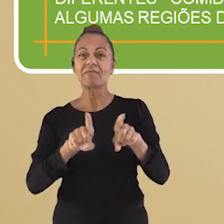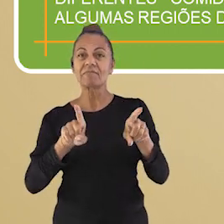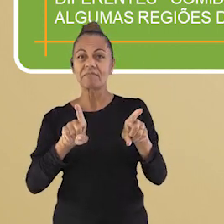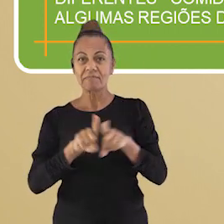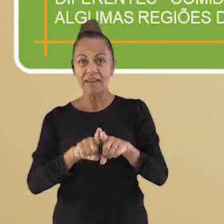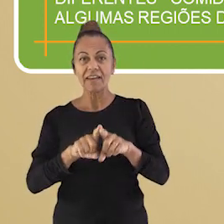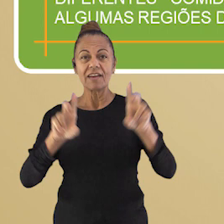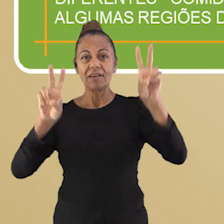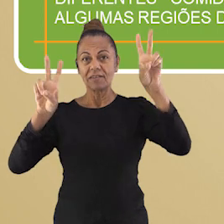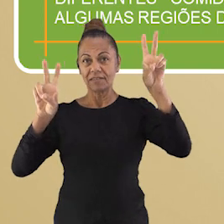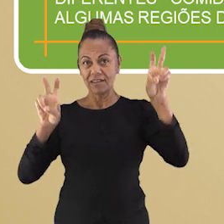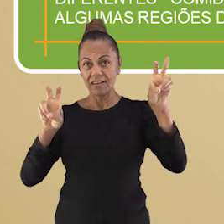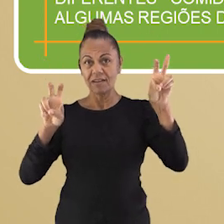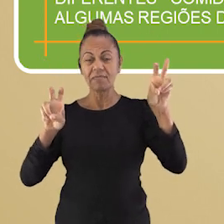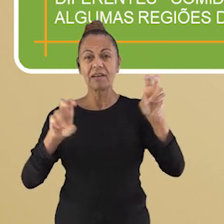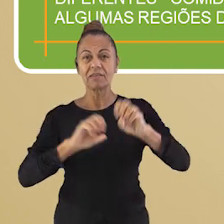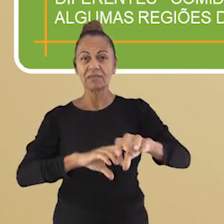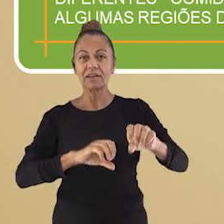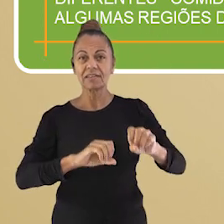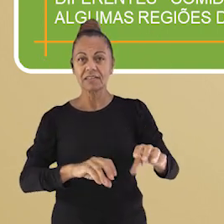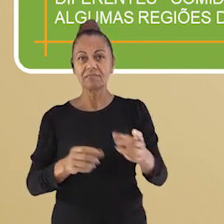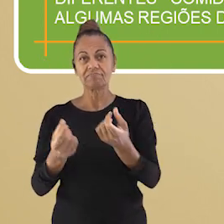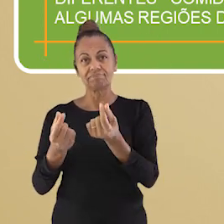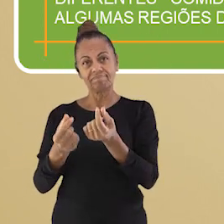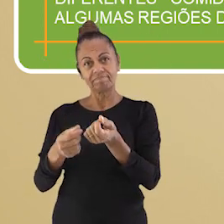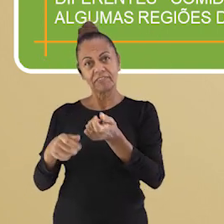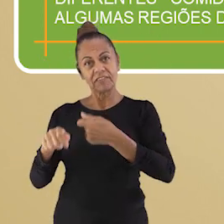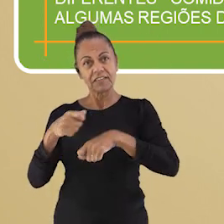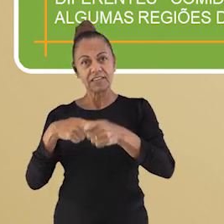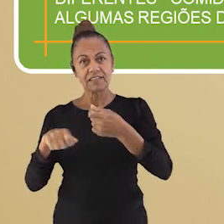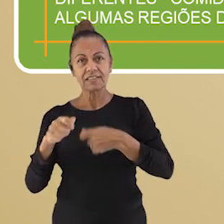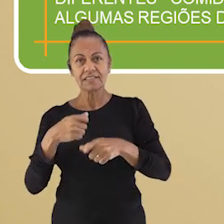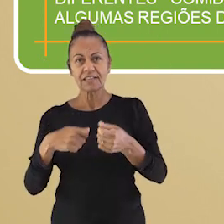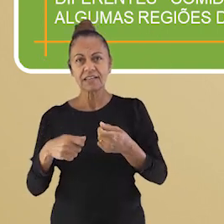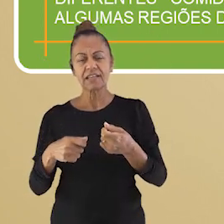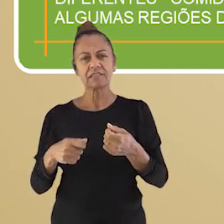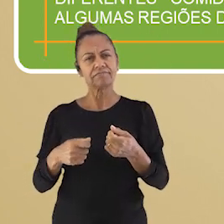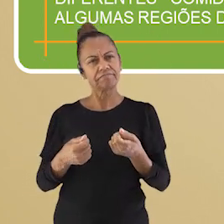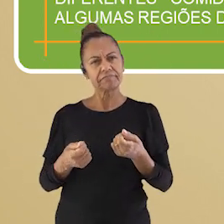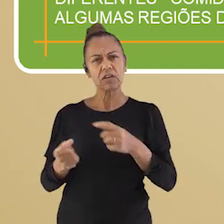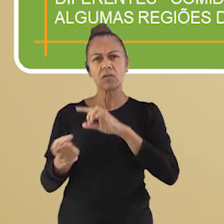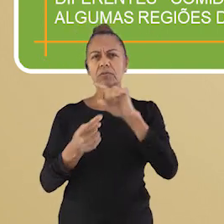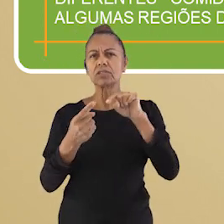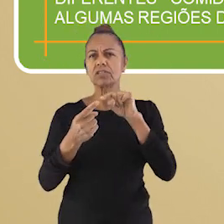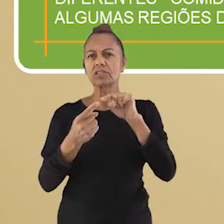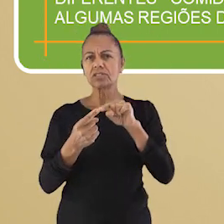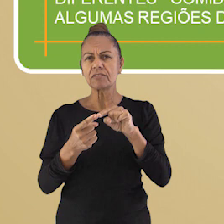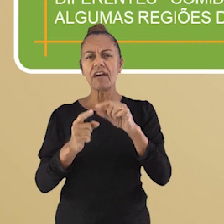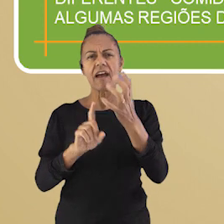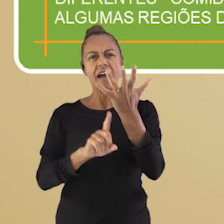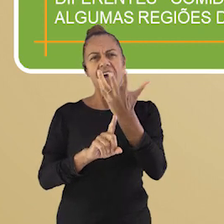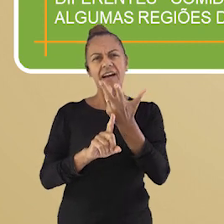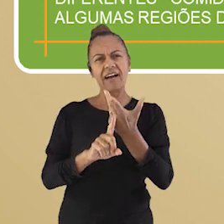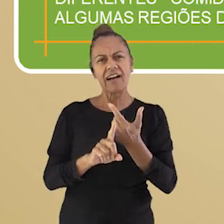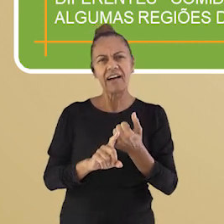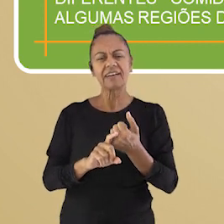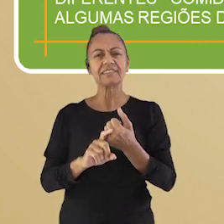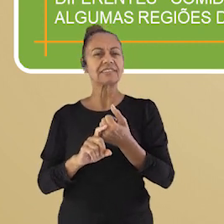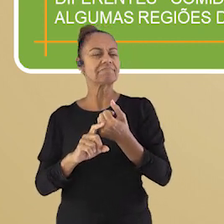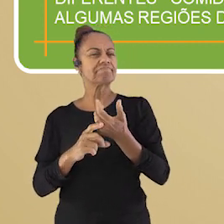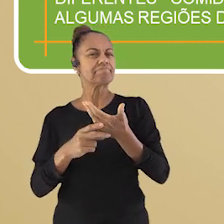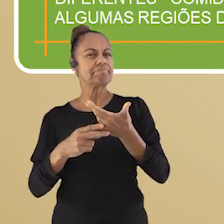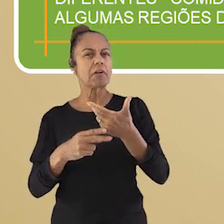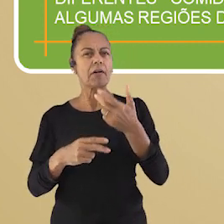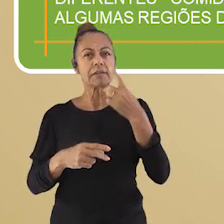é interessar-se pelas ciências e pelas artes como forma de conhecimento, interpretação e expressão